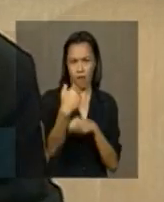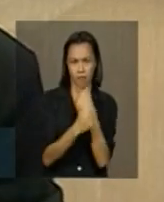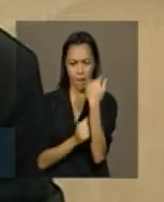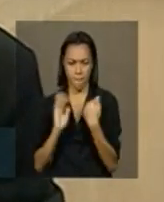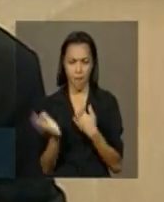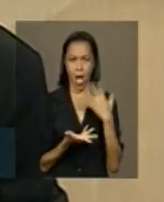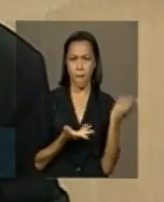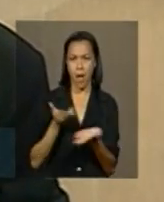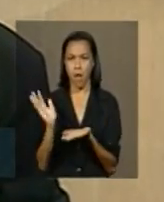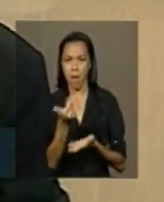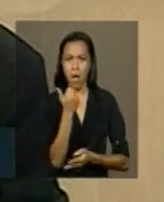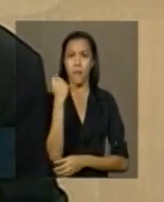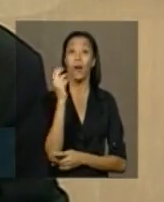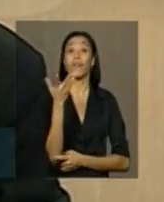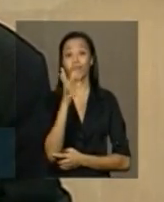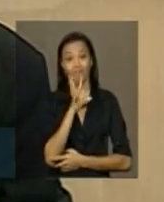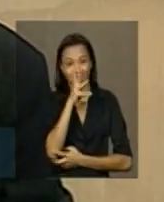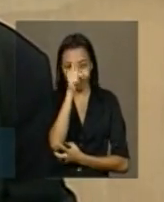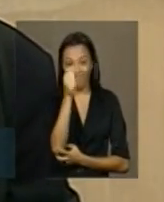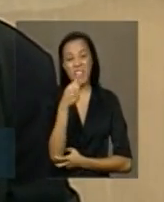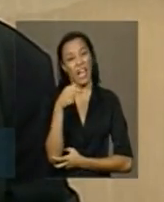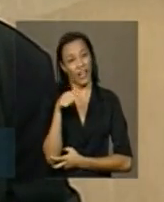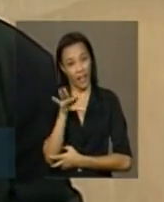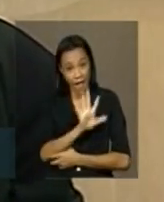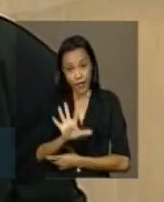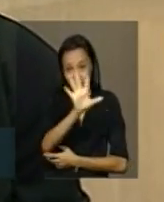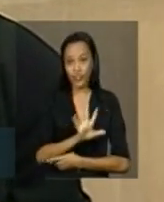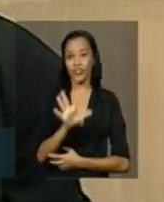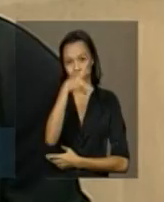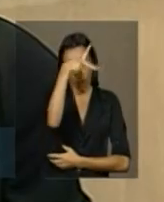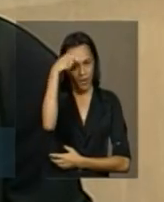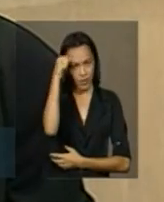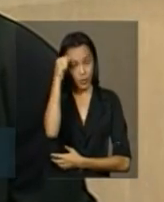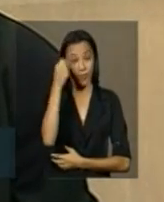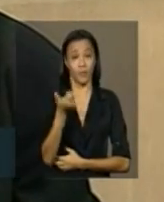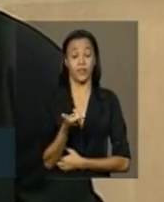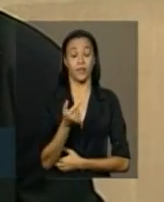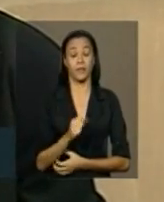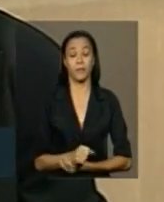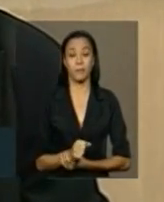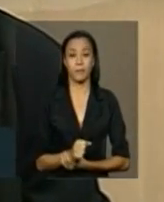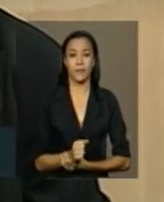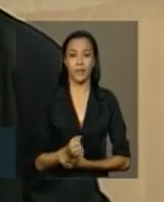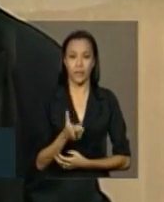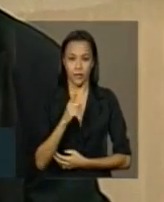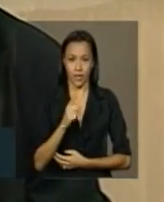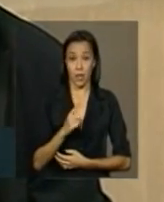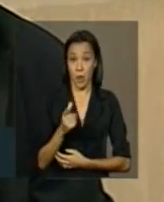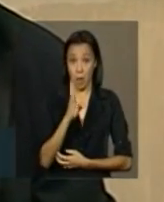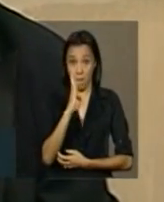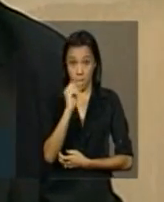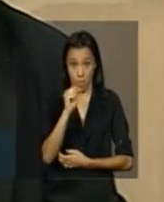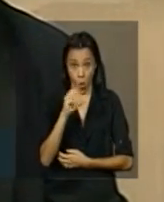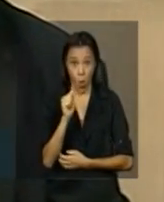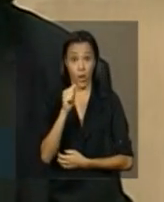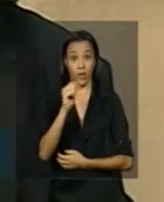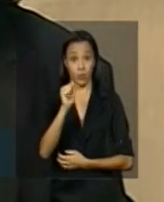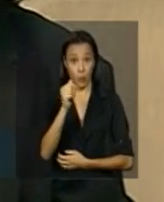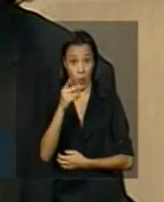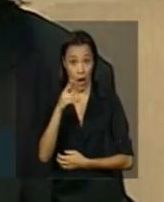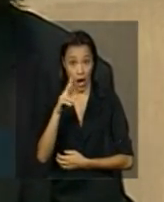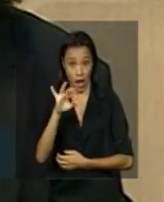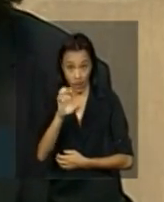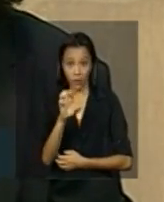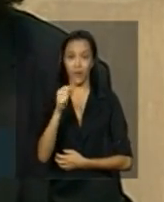desmatamento sabe que o estado Amazona aquela região ali de Apuí e Boca do Acre né a láb